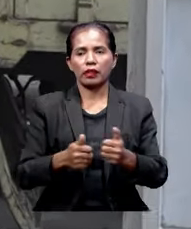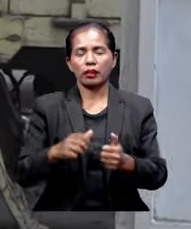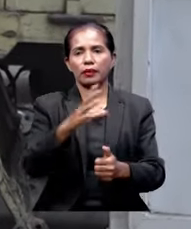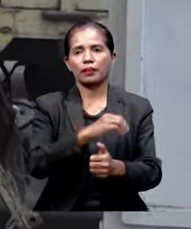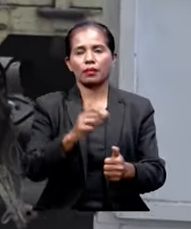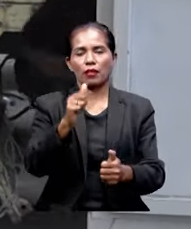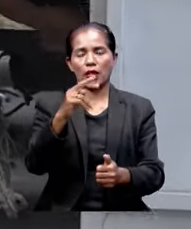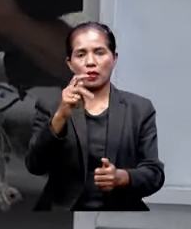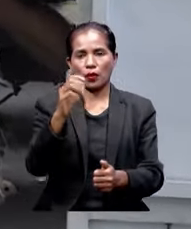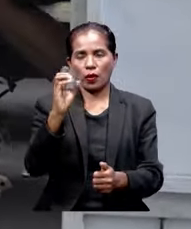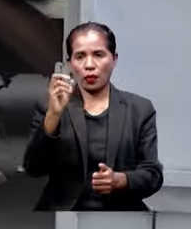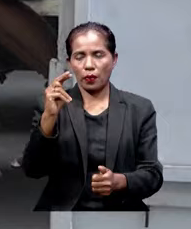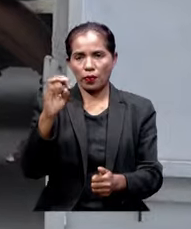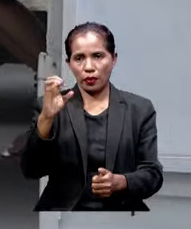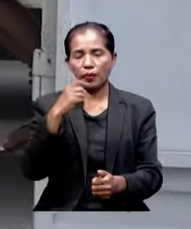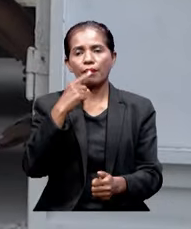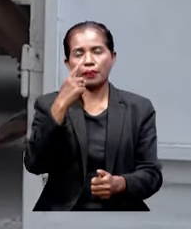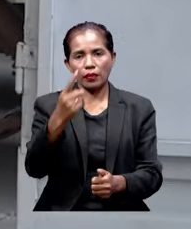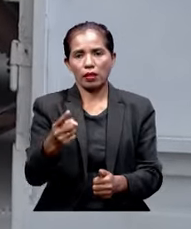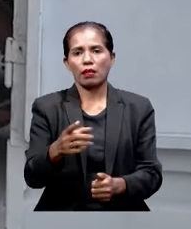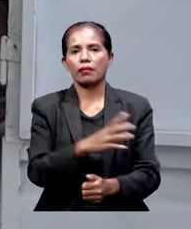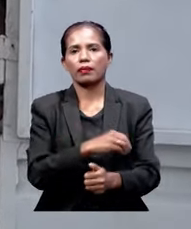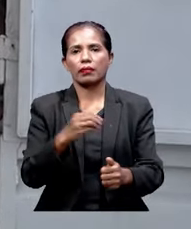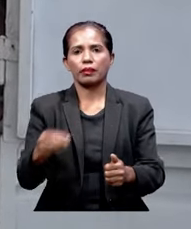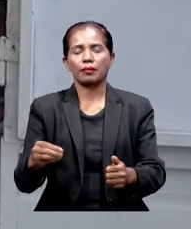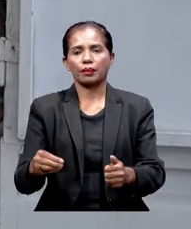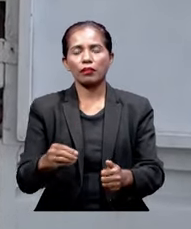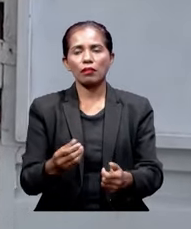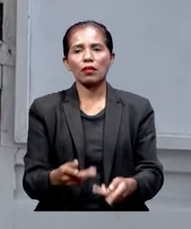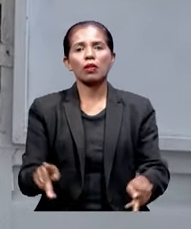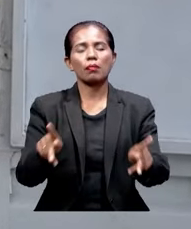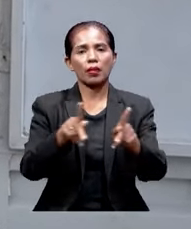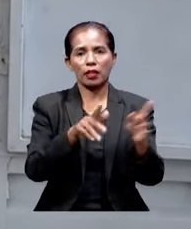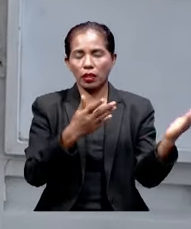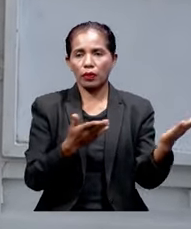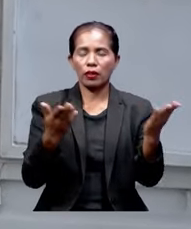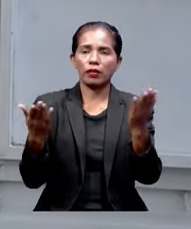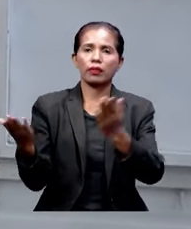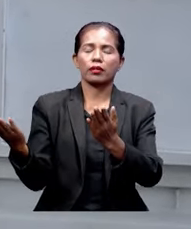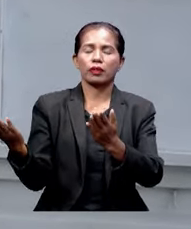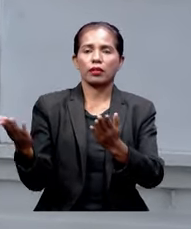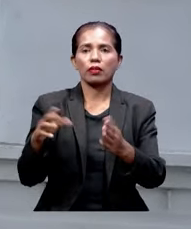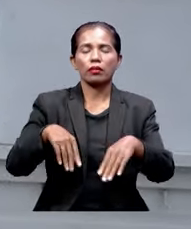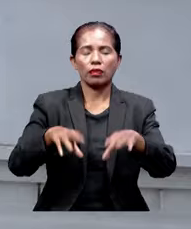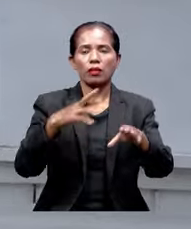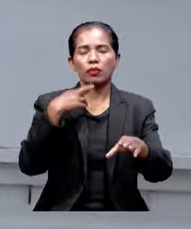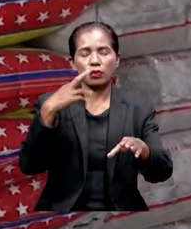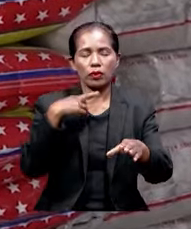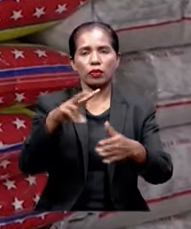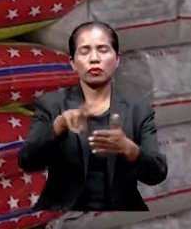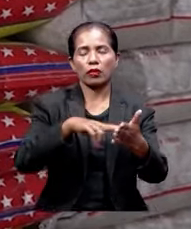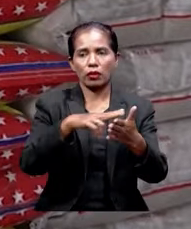consumidor Antonio Ramos da Silva naikoli hateten, empresa importador sira fan fos viola lei preço justo, tamba